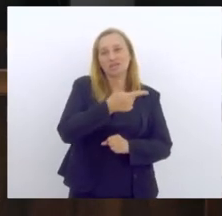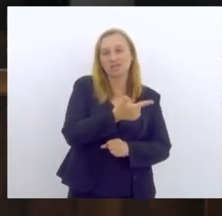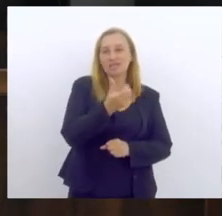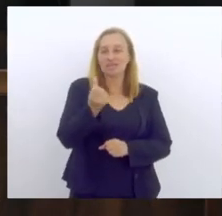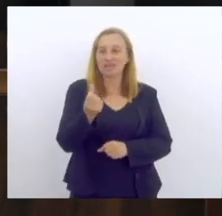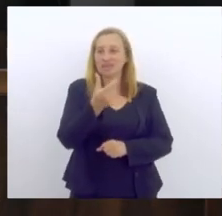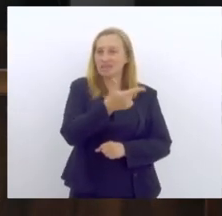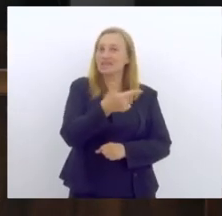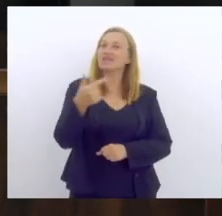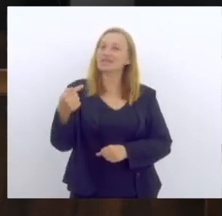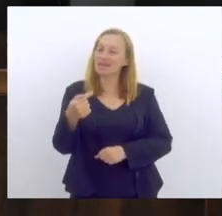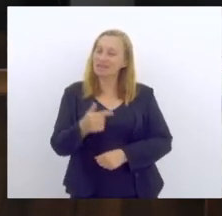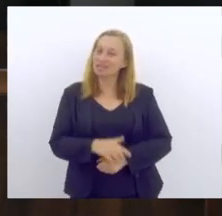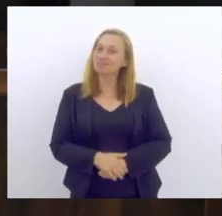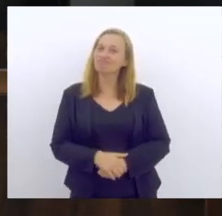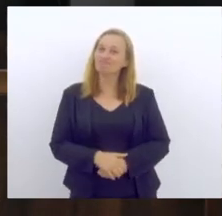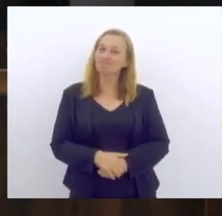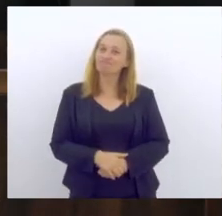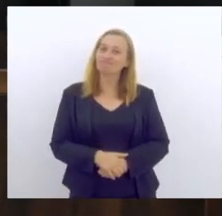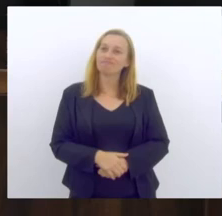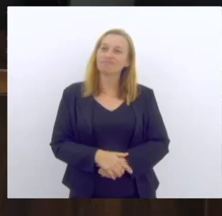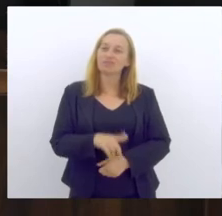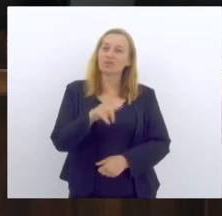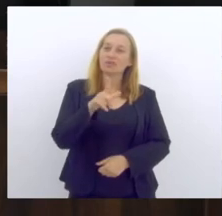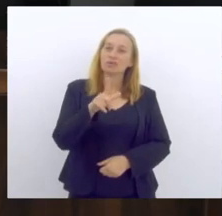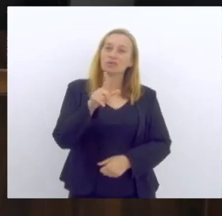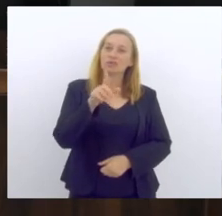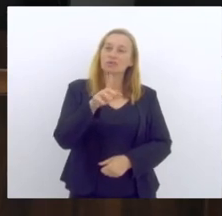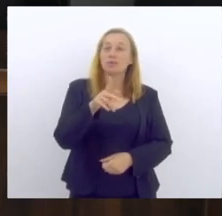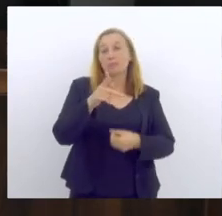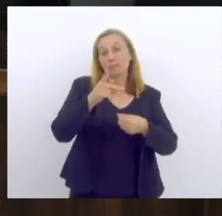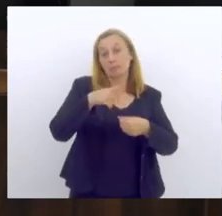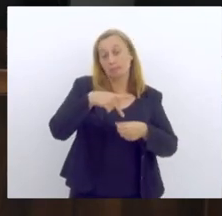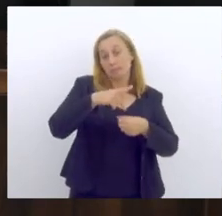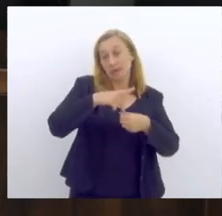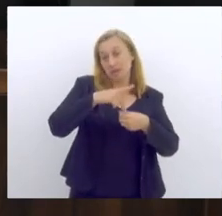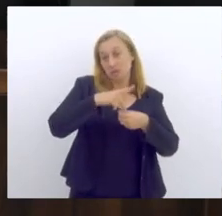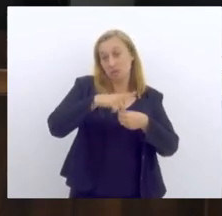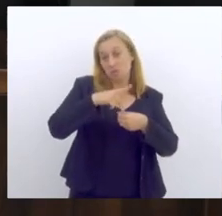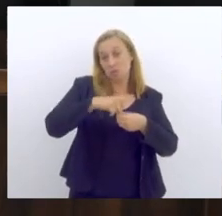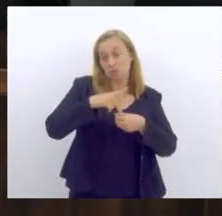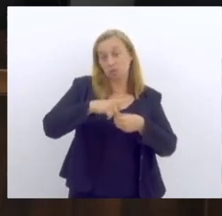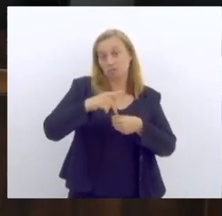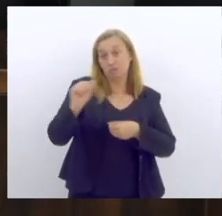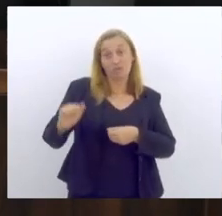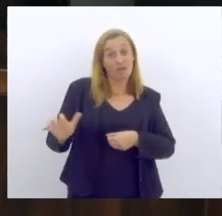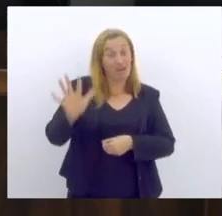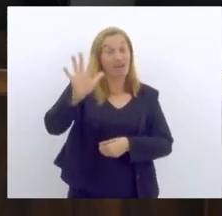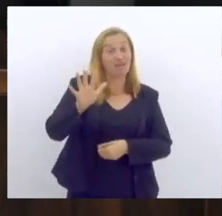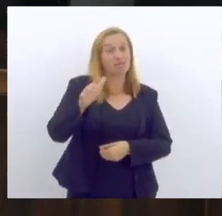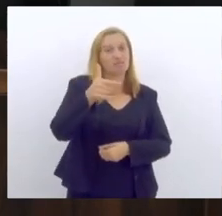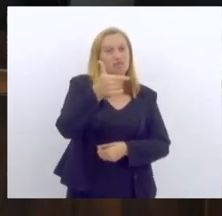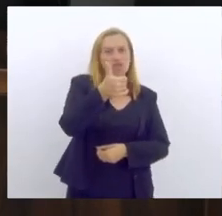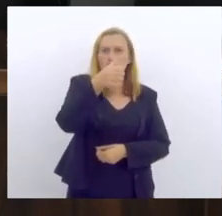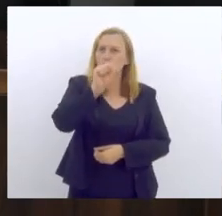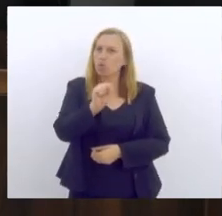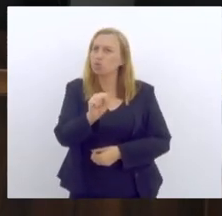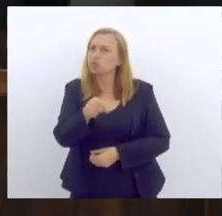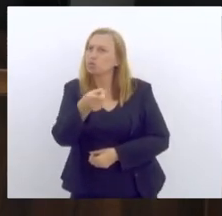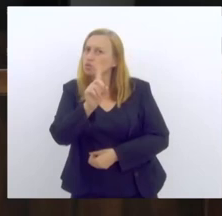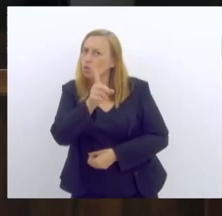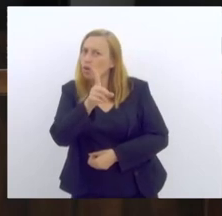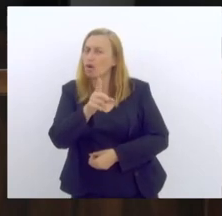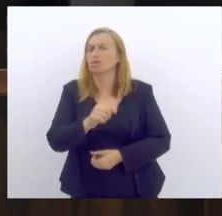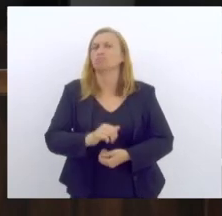17 quando o preço do barril do petróleo sai de 107 dólares para 28 dólares em